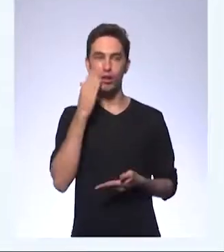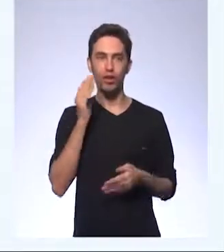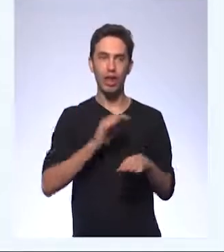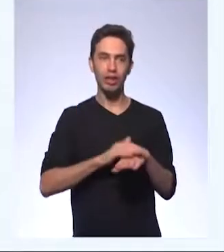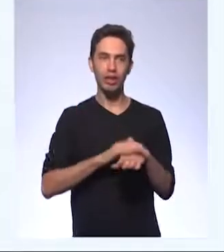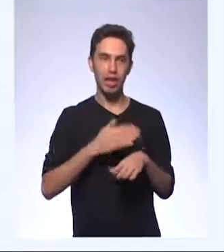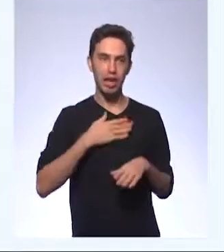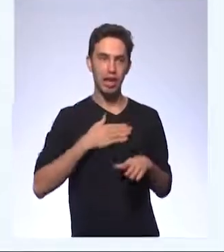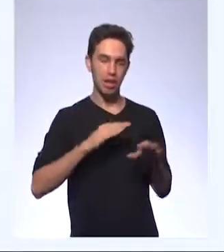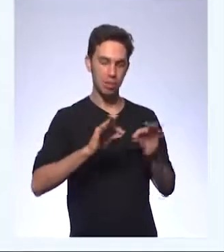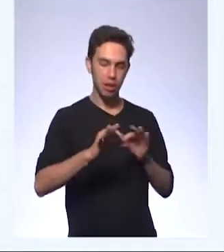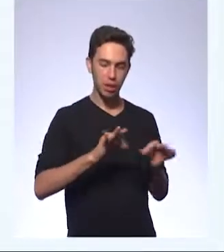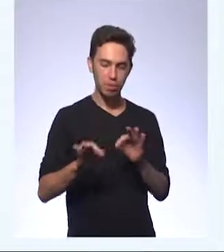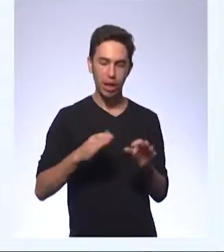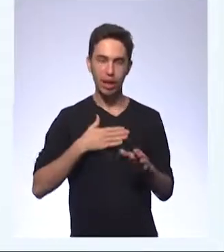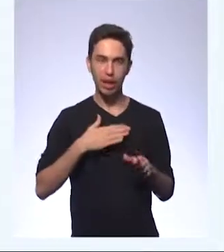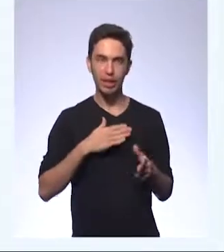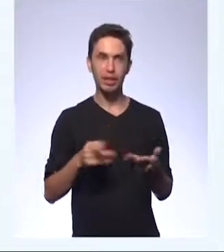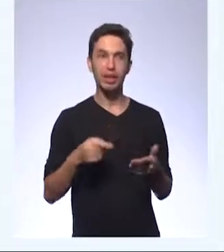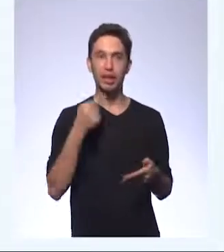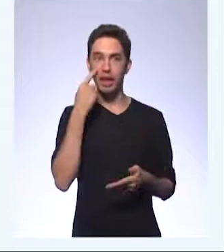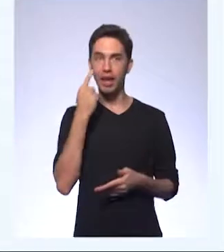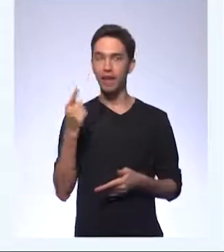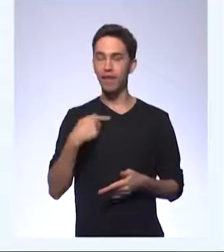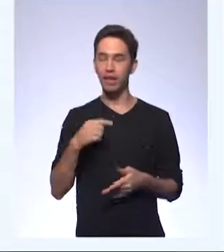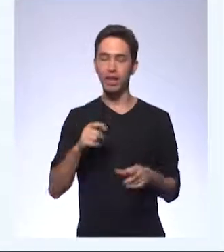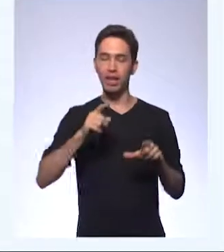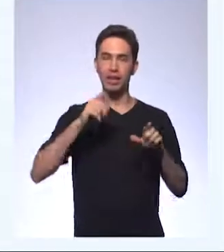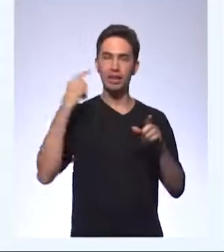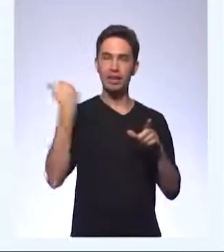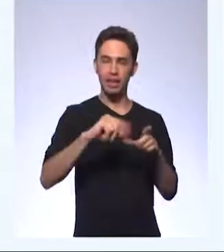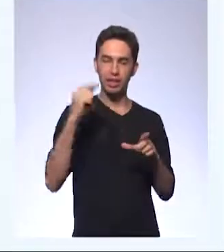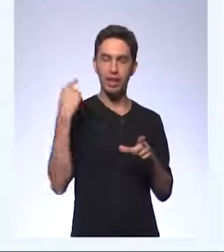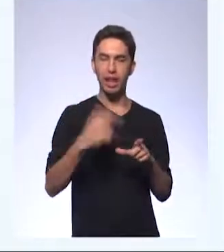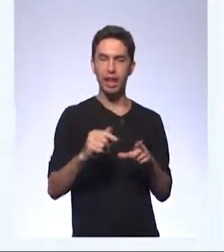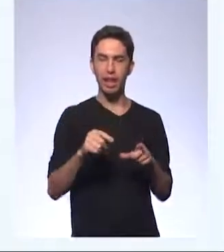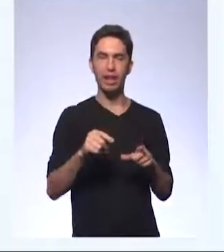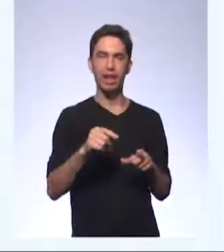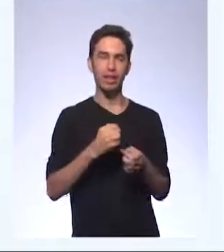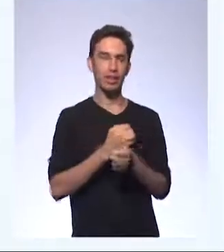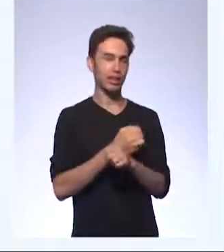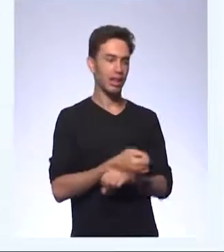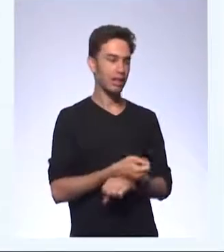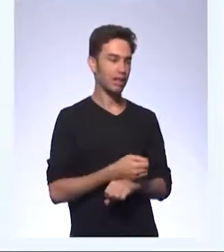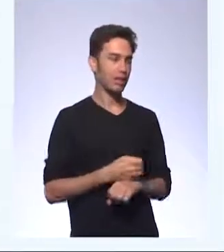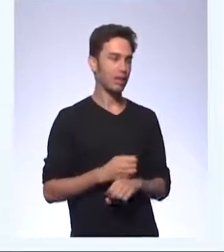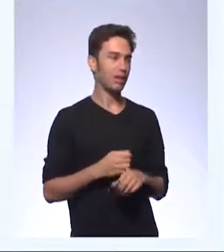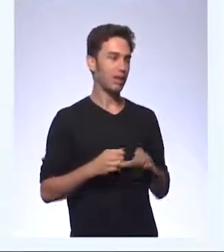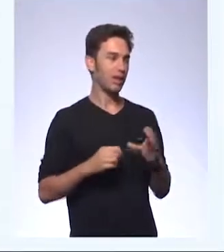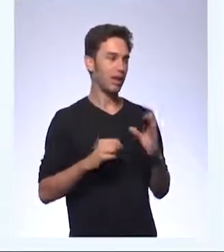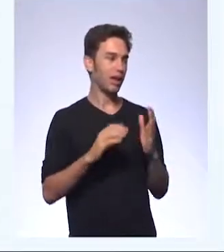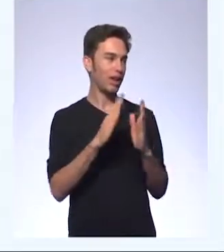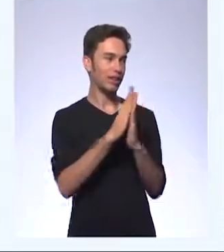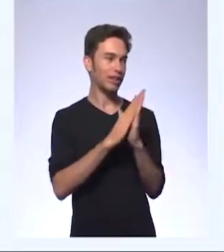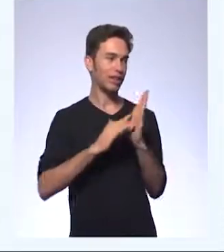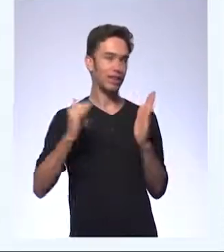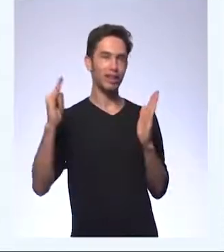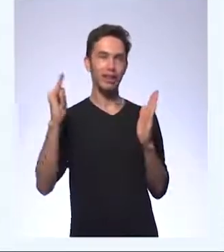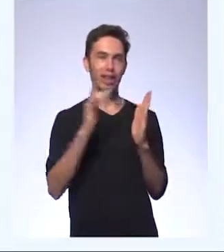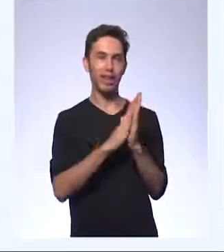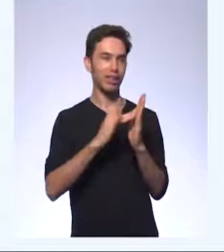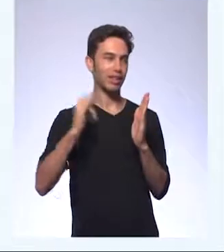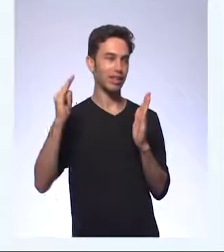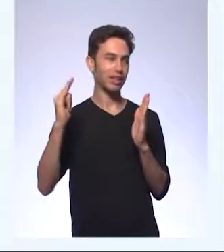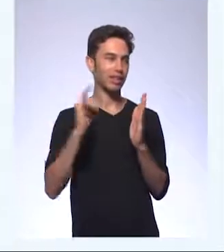a maquete. Eu fiz a senzala, onde os escravos tinham